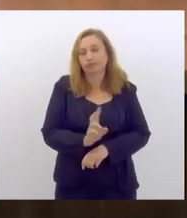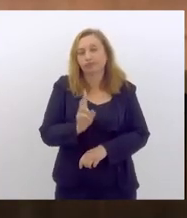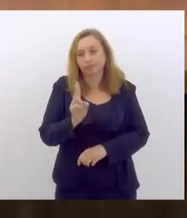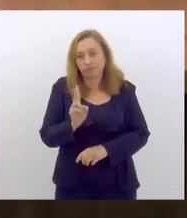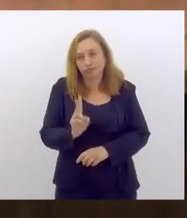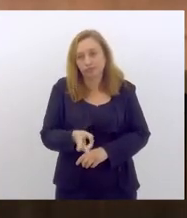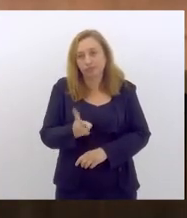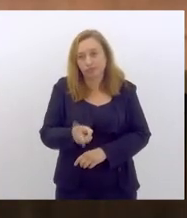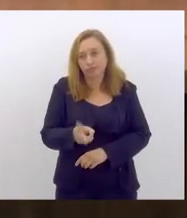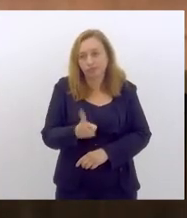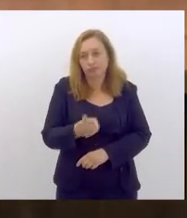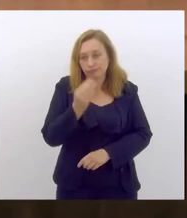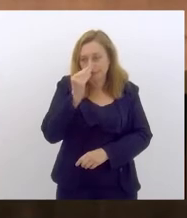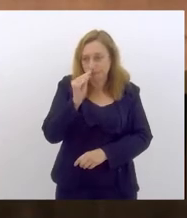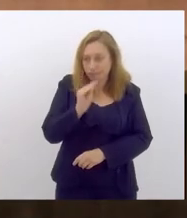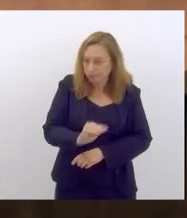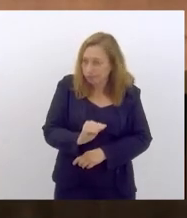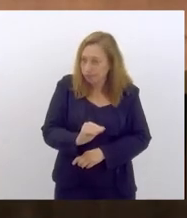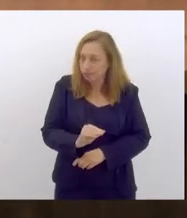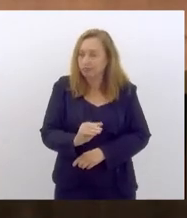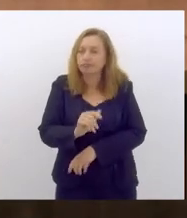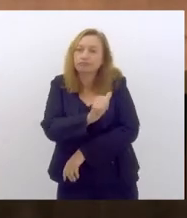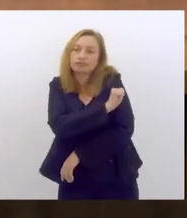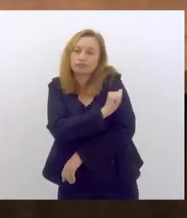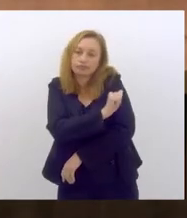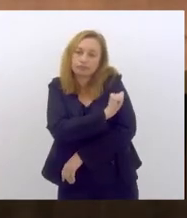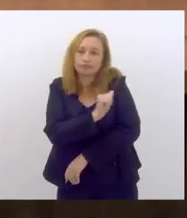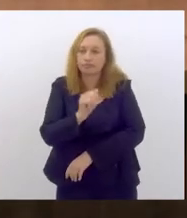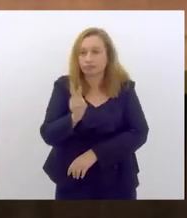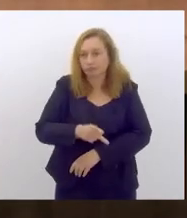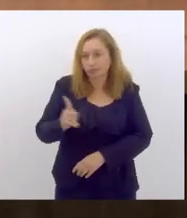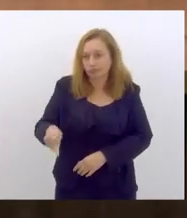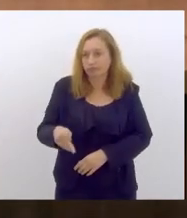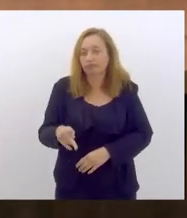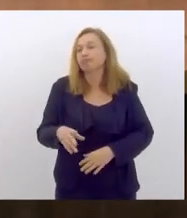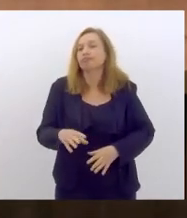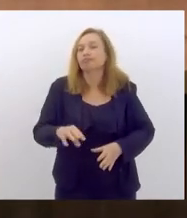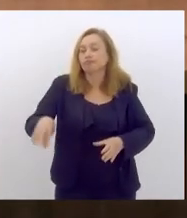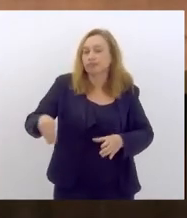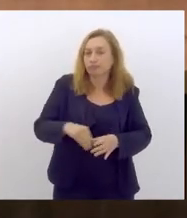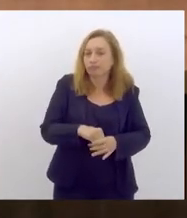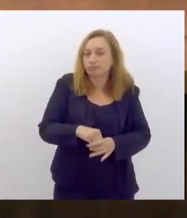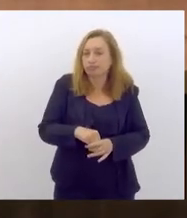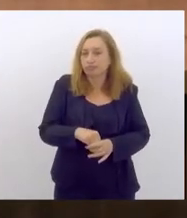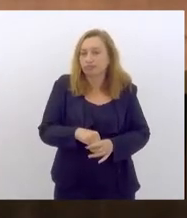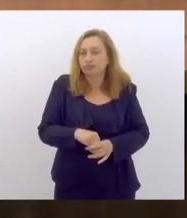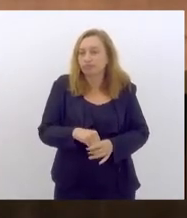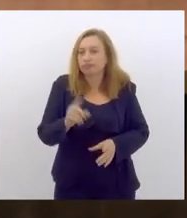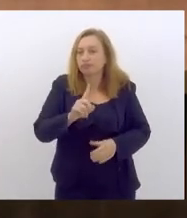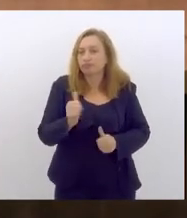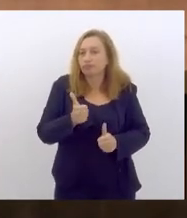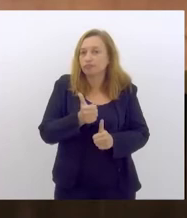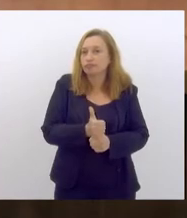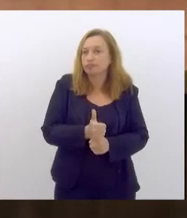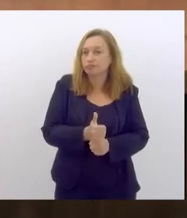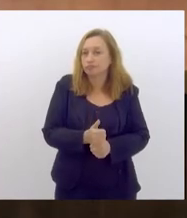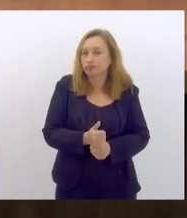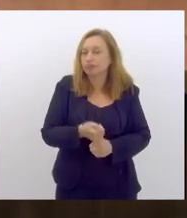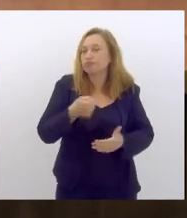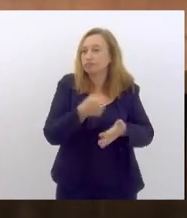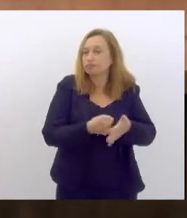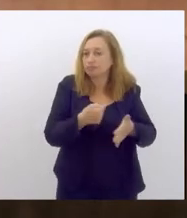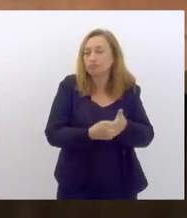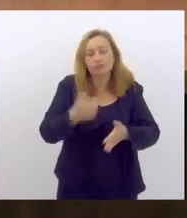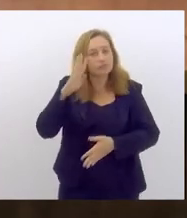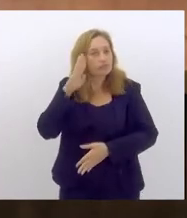os professores e fazendo essa covardia com os estudantes. Eu tenho defendido a migração, ela não substitui de forma alguma a nossa luta